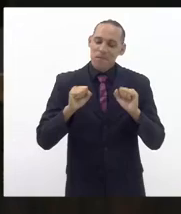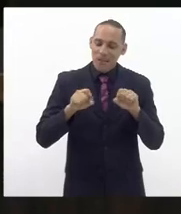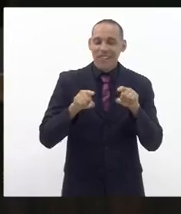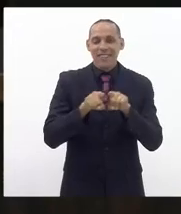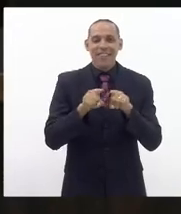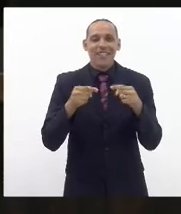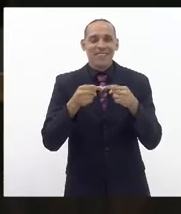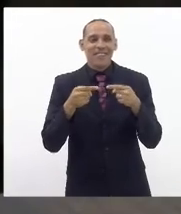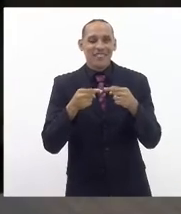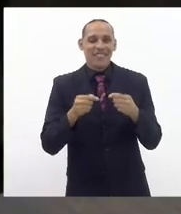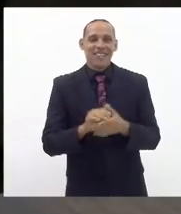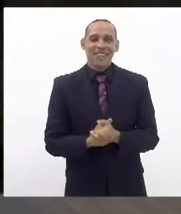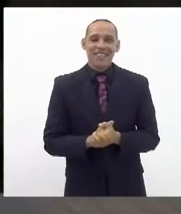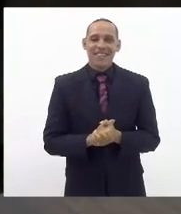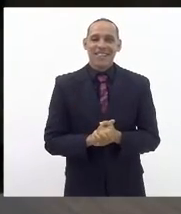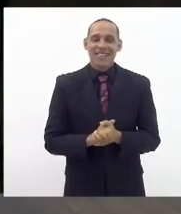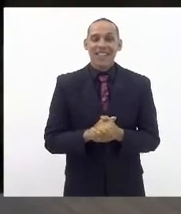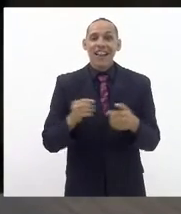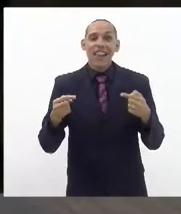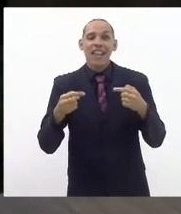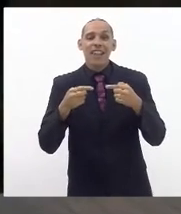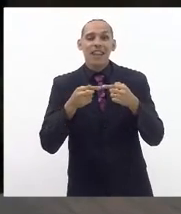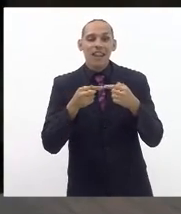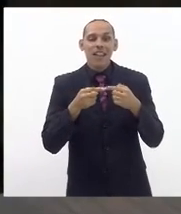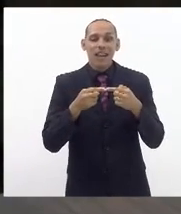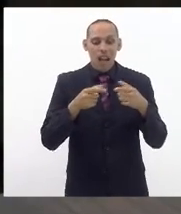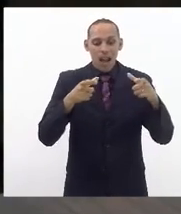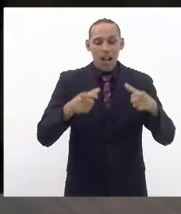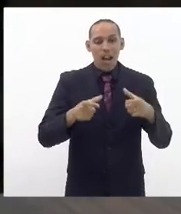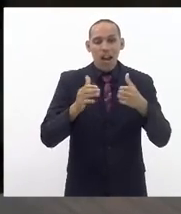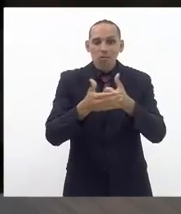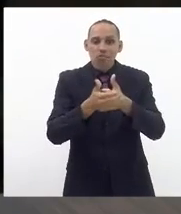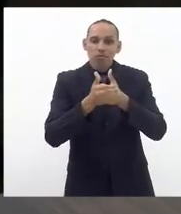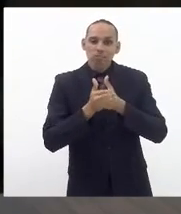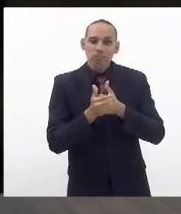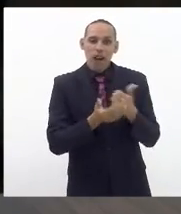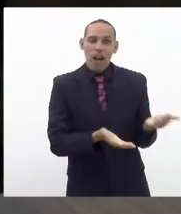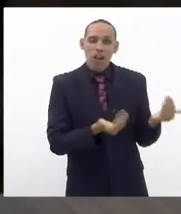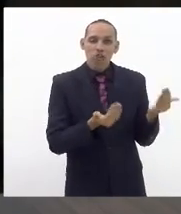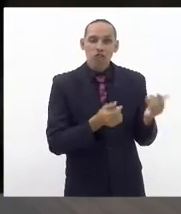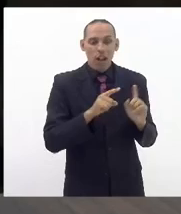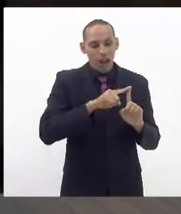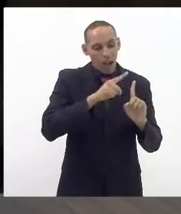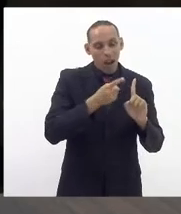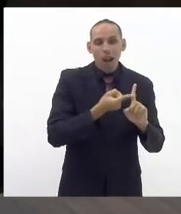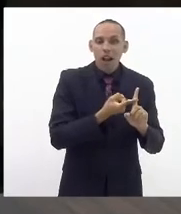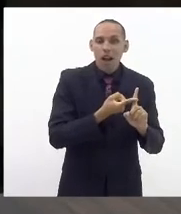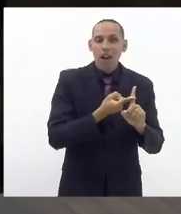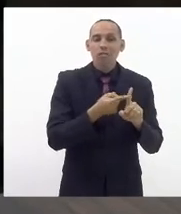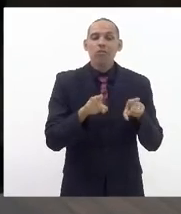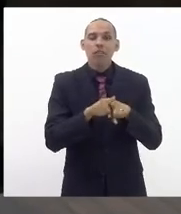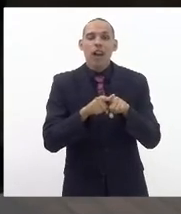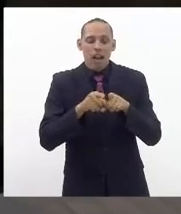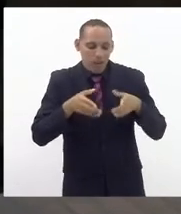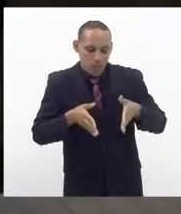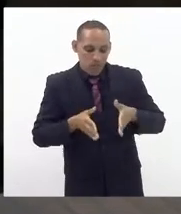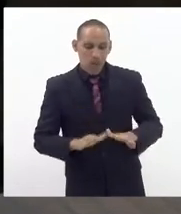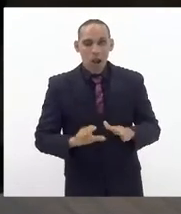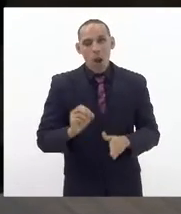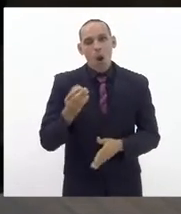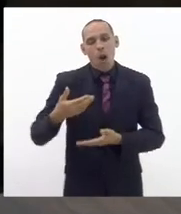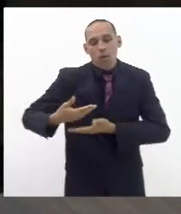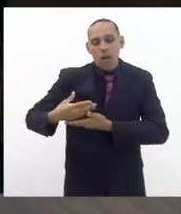Pode. Que dispõe sobre a implantação de espaço de acolhimento para adolescentes grávidas em estado de puerpério